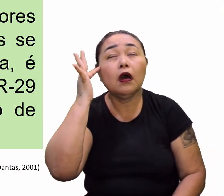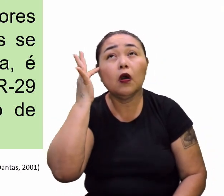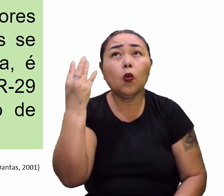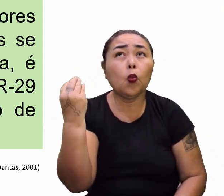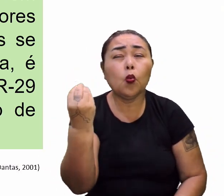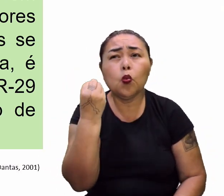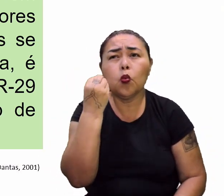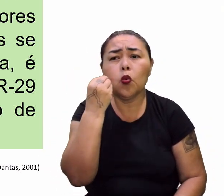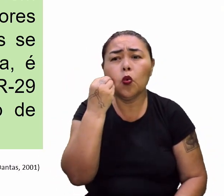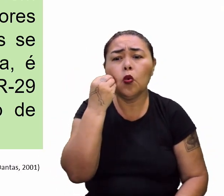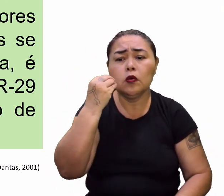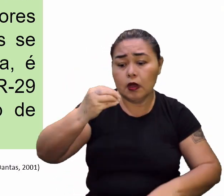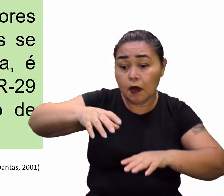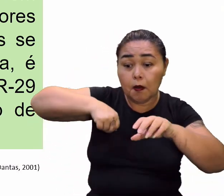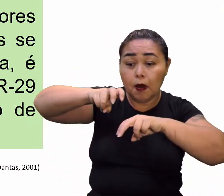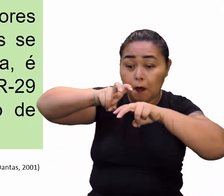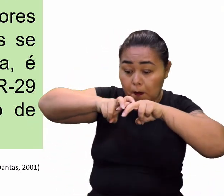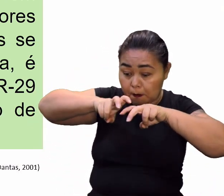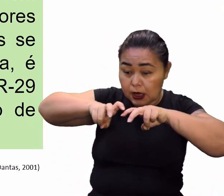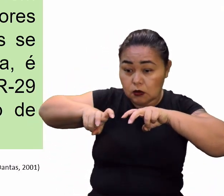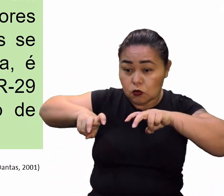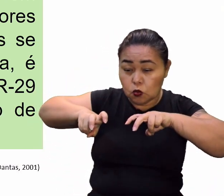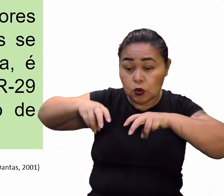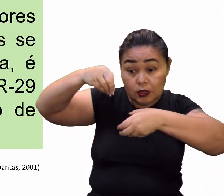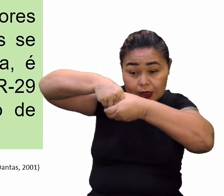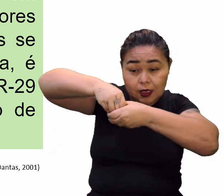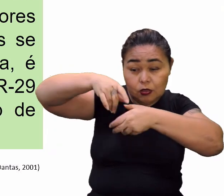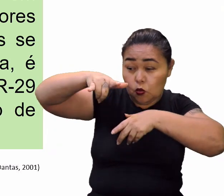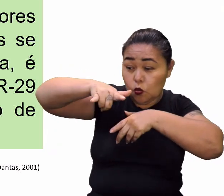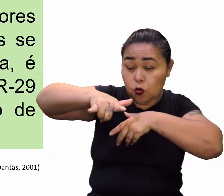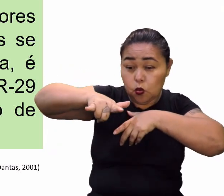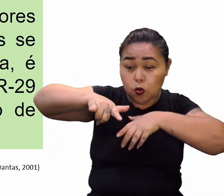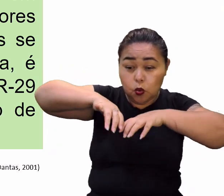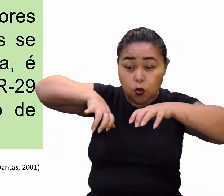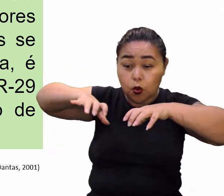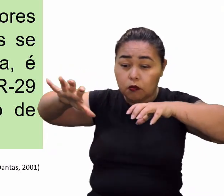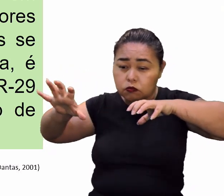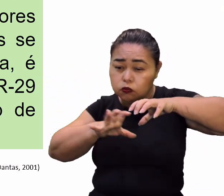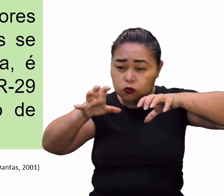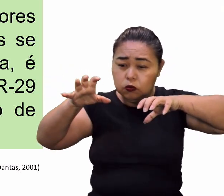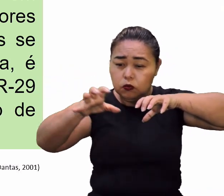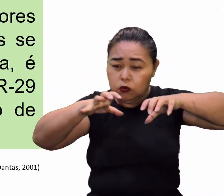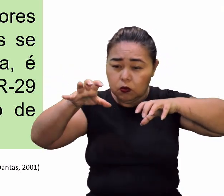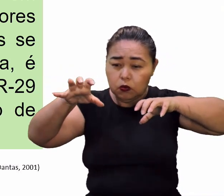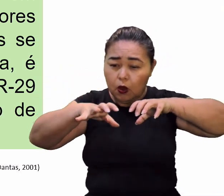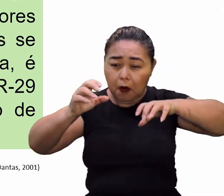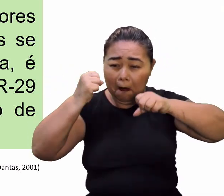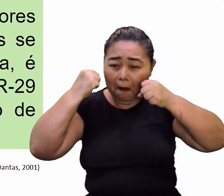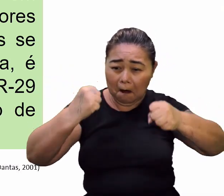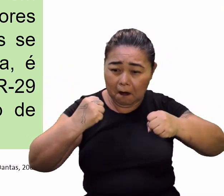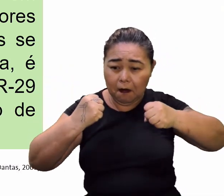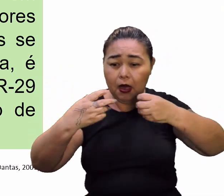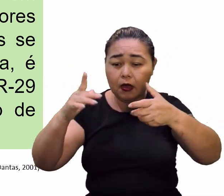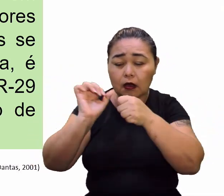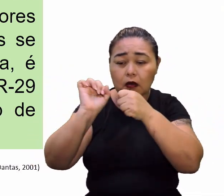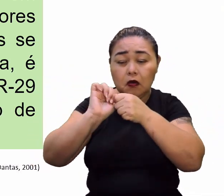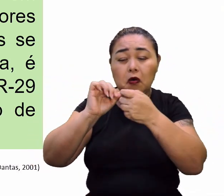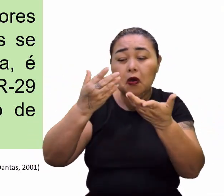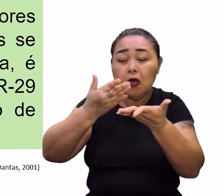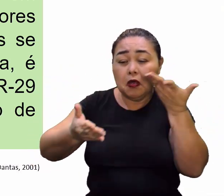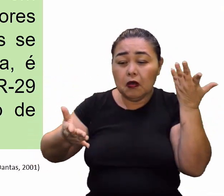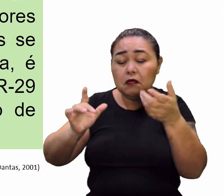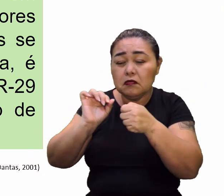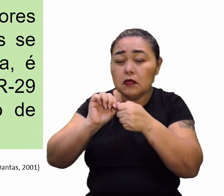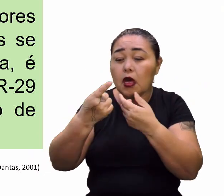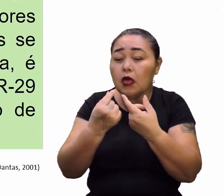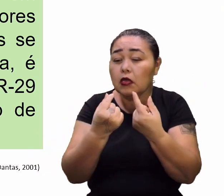Tirava todos os bancos do avião para caber um monte de cassiterita. Olha só o desperdício que